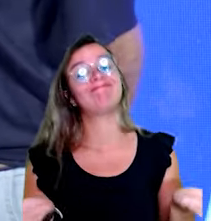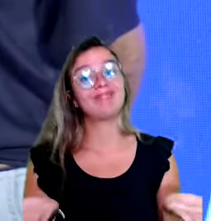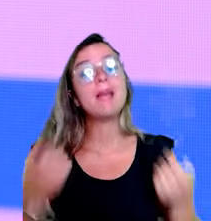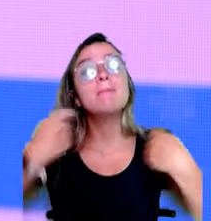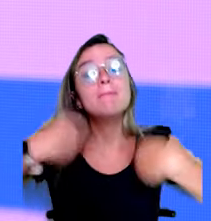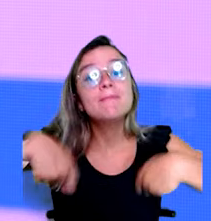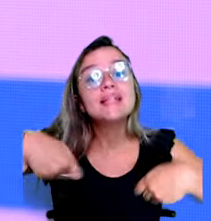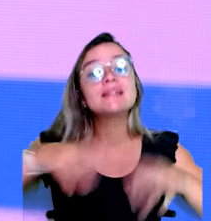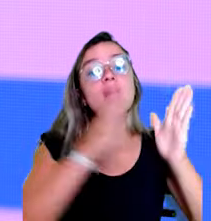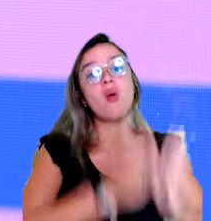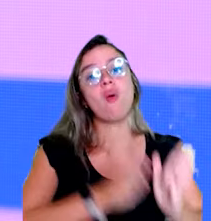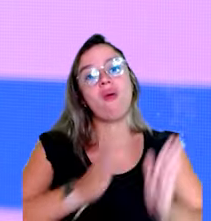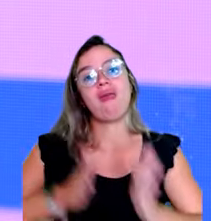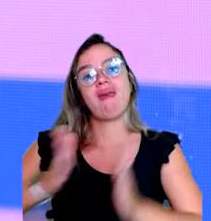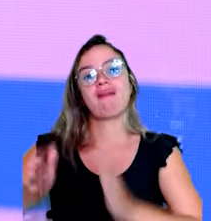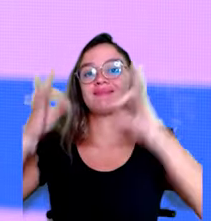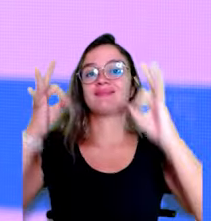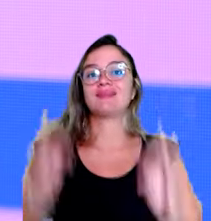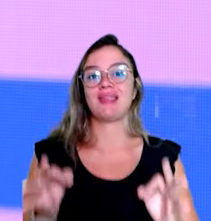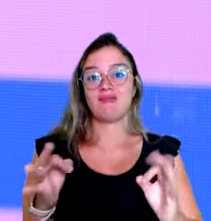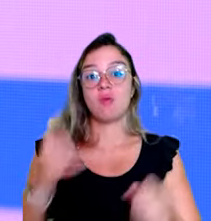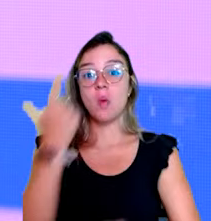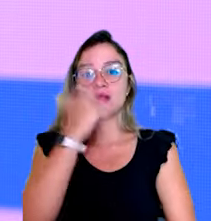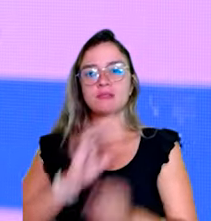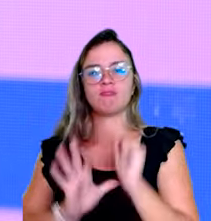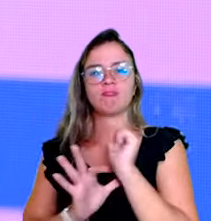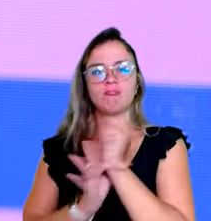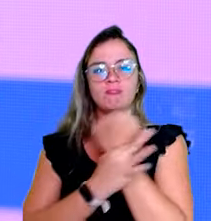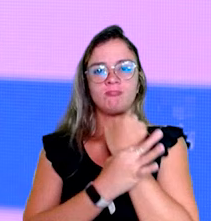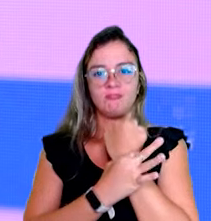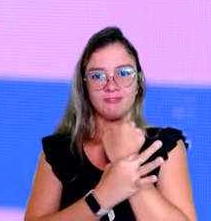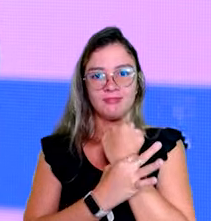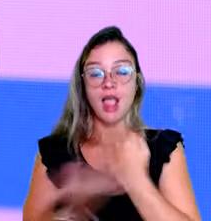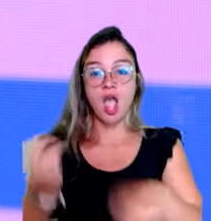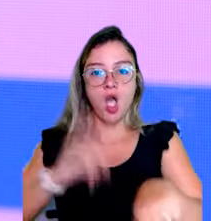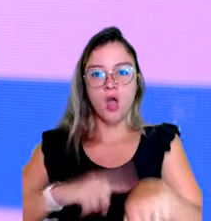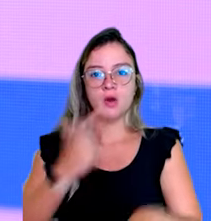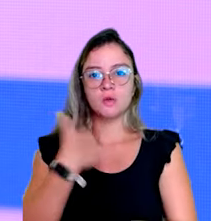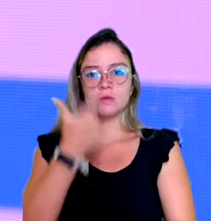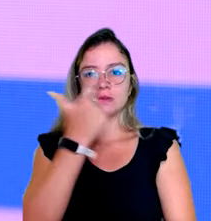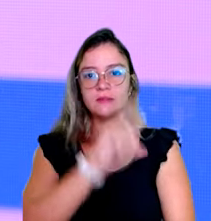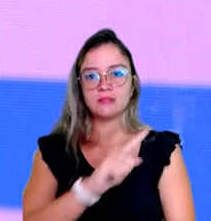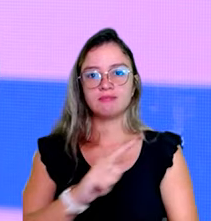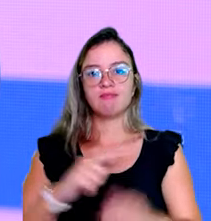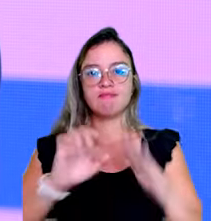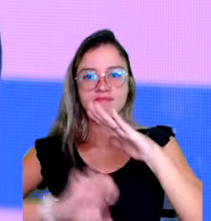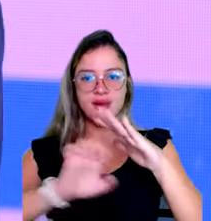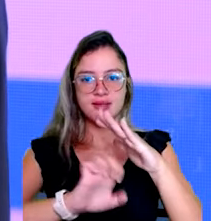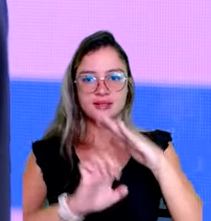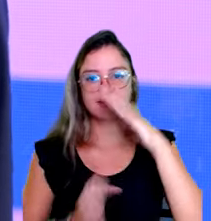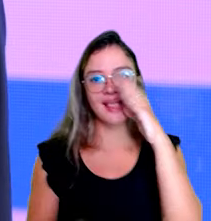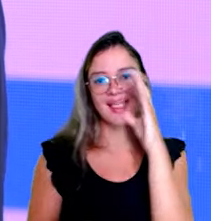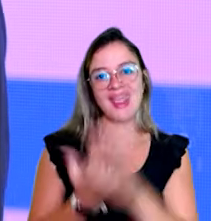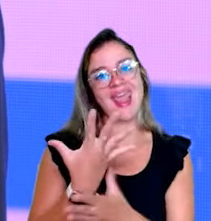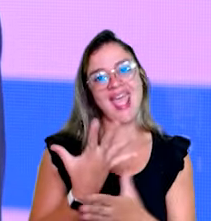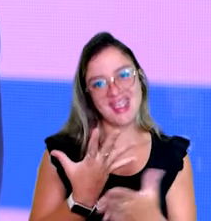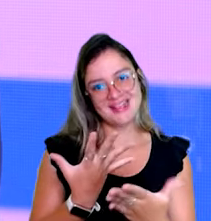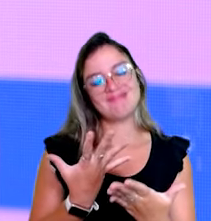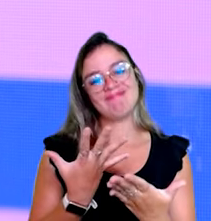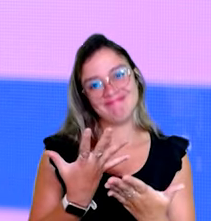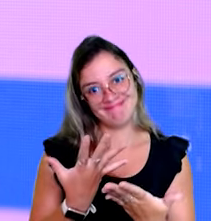segurança no momento que você vai montar essa empresa. Então, quando você toma a decisão de montar o negócio, você